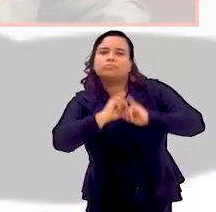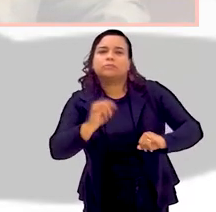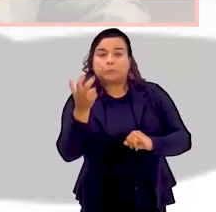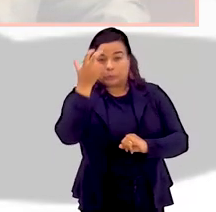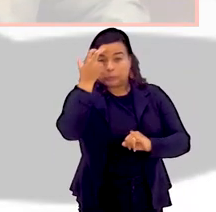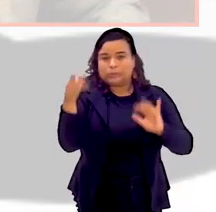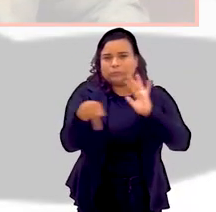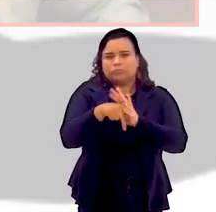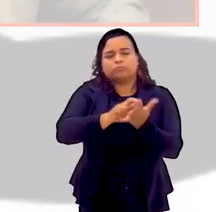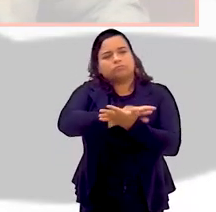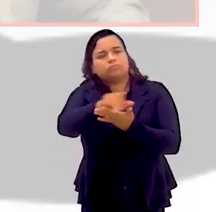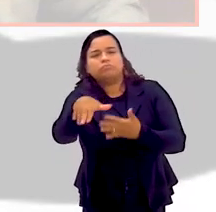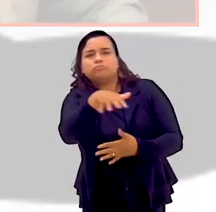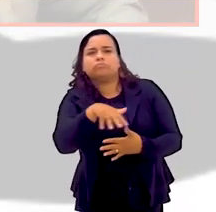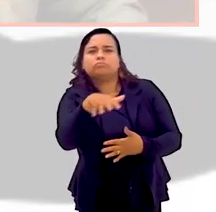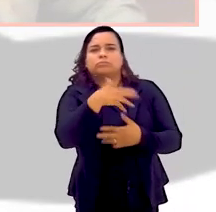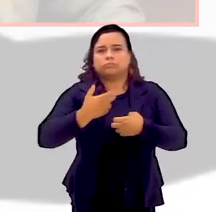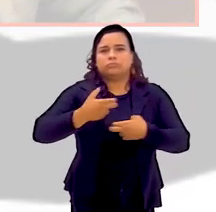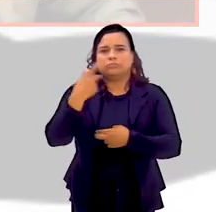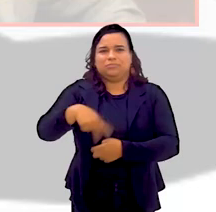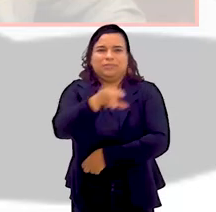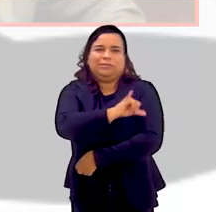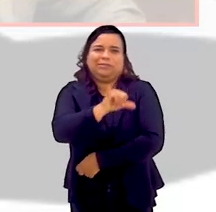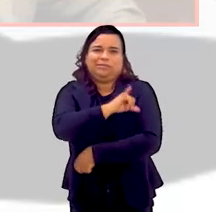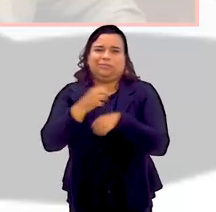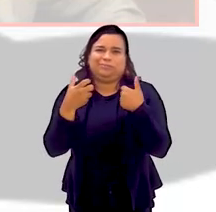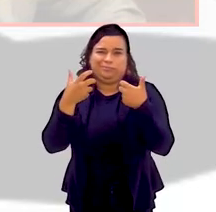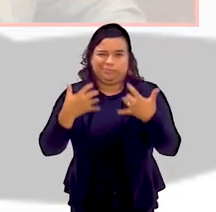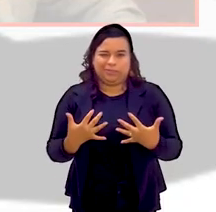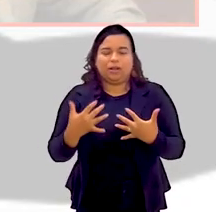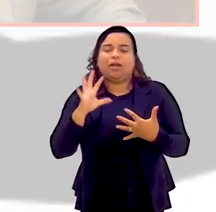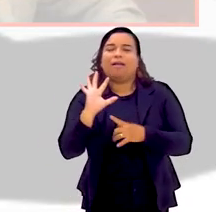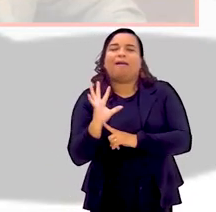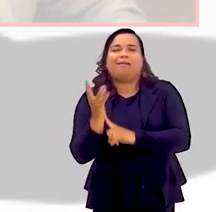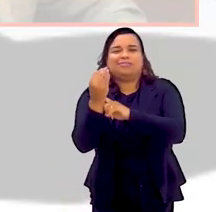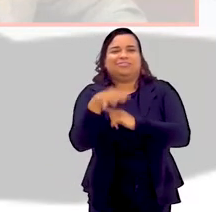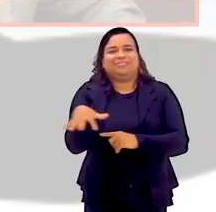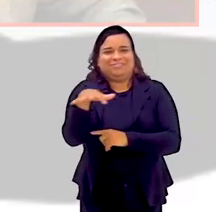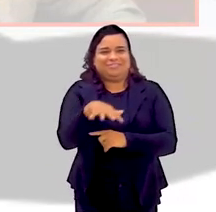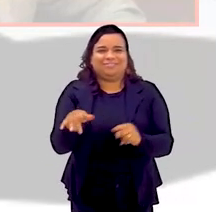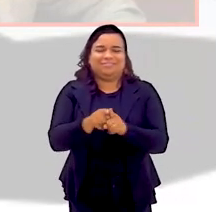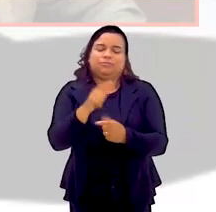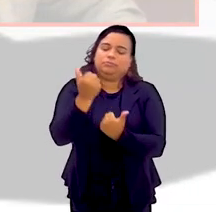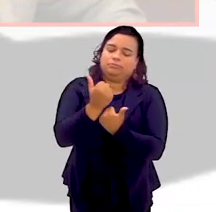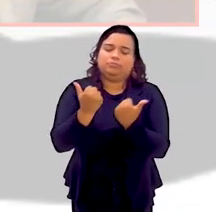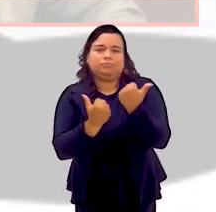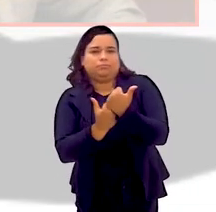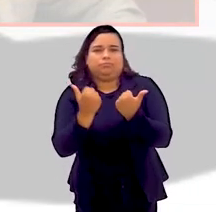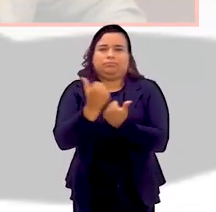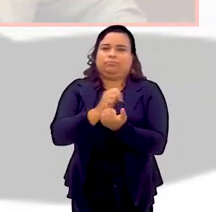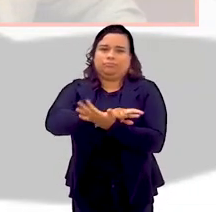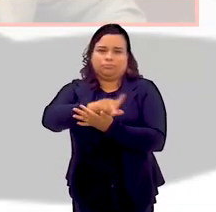divulgação cultural, toda a parte que o Sebrae Rio de Janeiro faz na parte artística, com colaboração